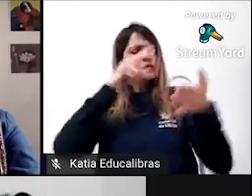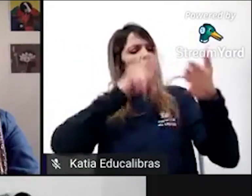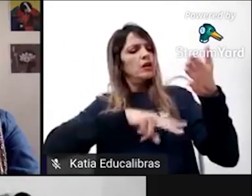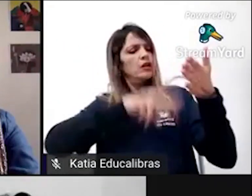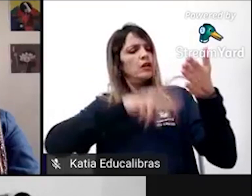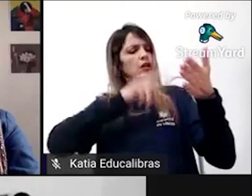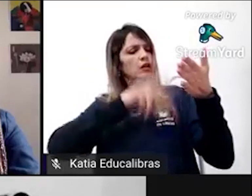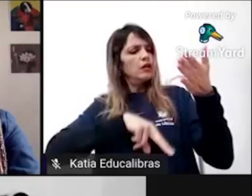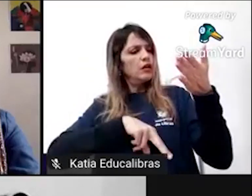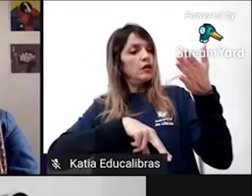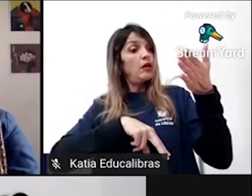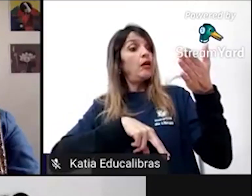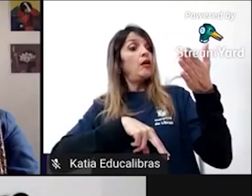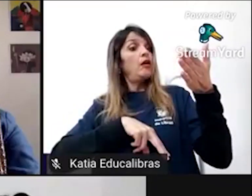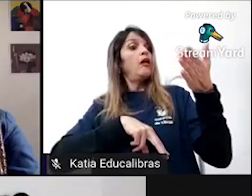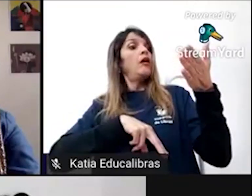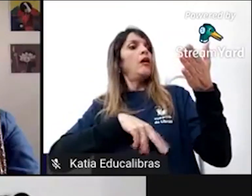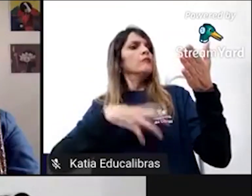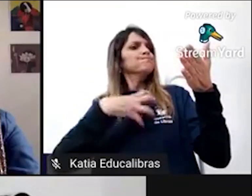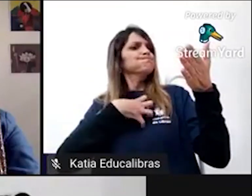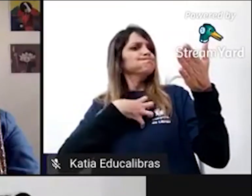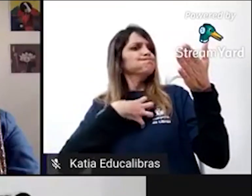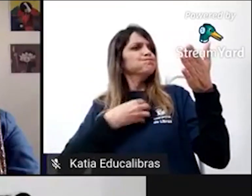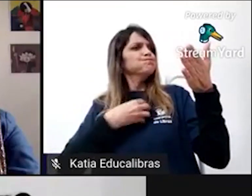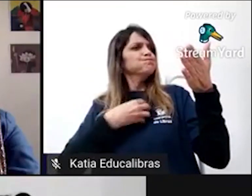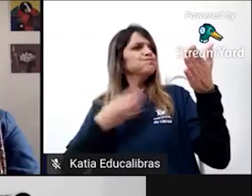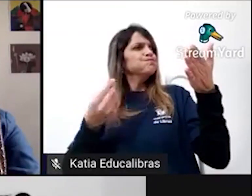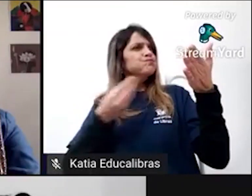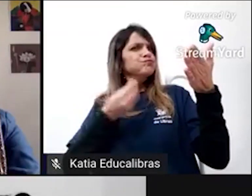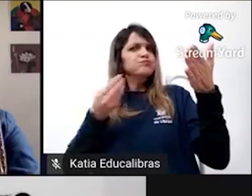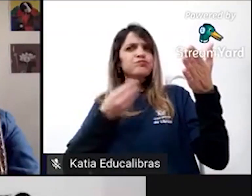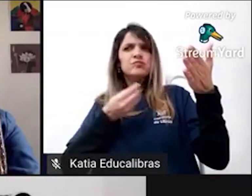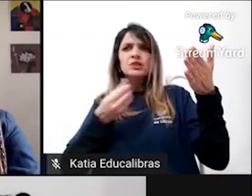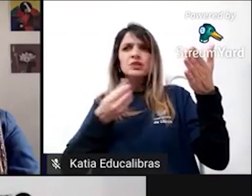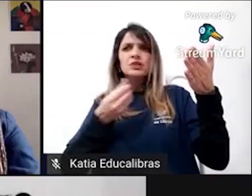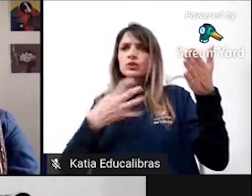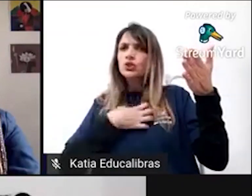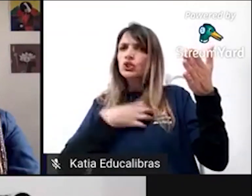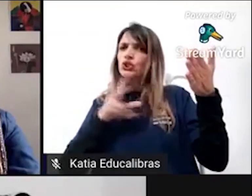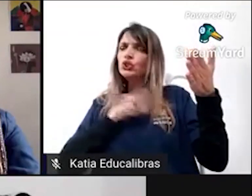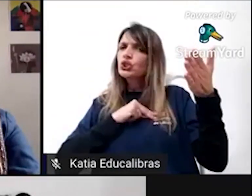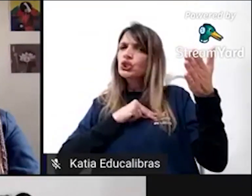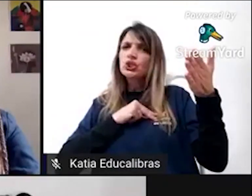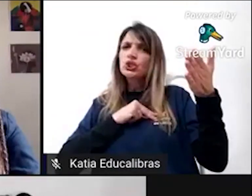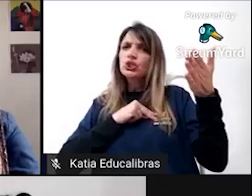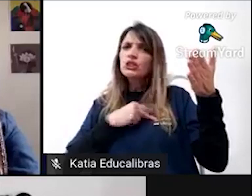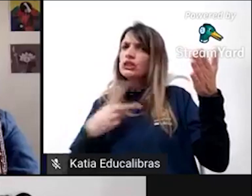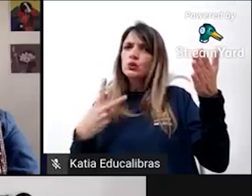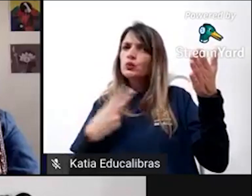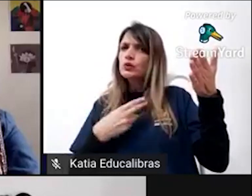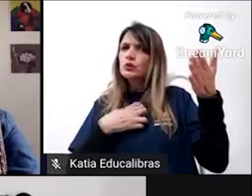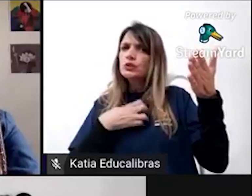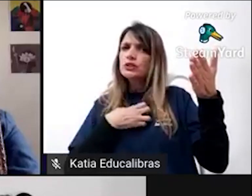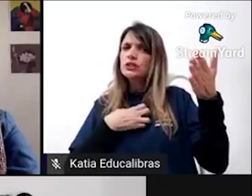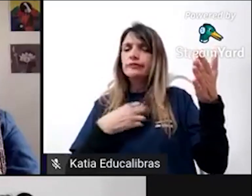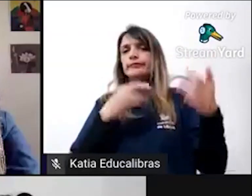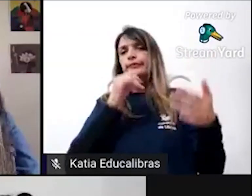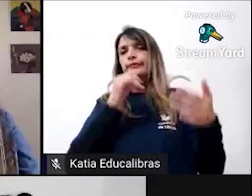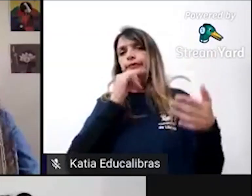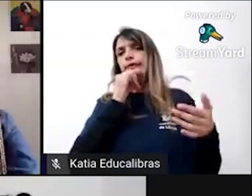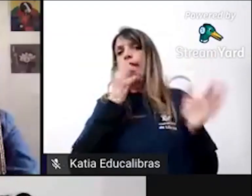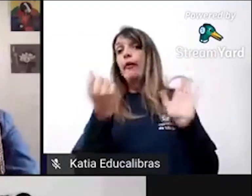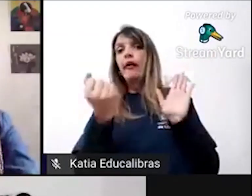entram na nossa pele, né? Elas sintam a mesma dor. Quando a gente fala, mataram não sei quantos